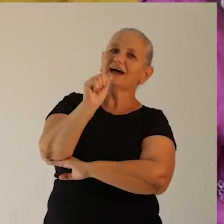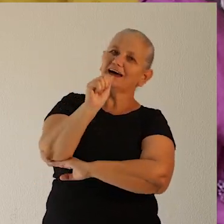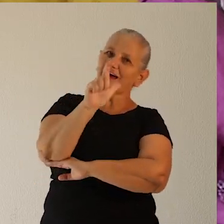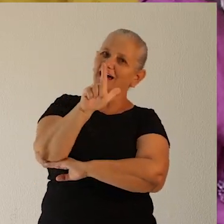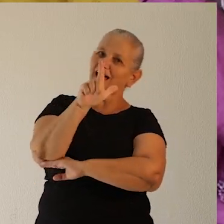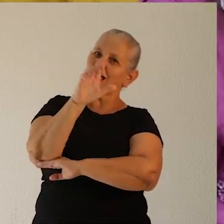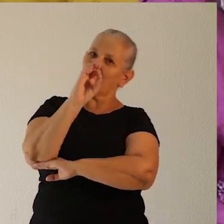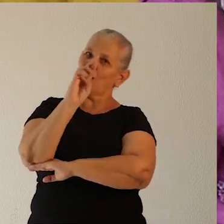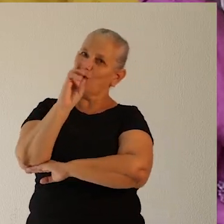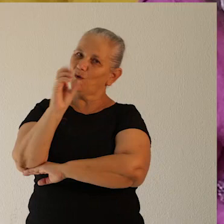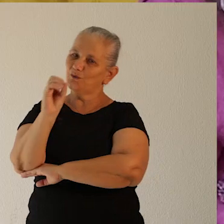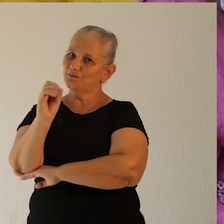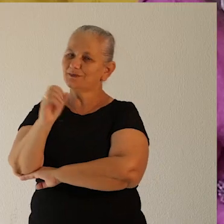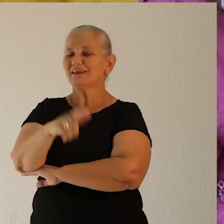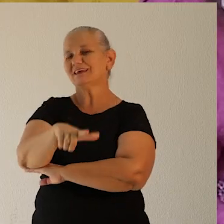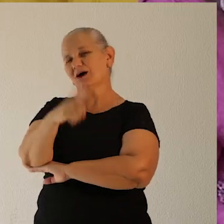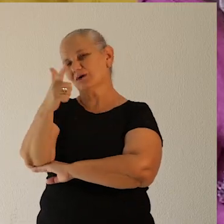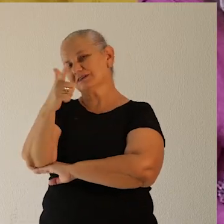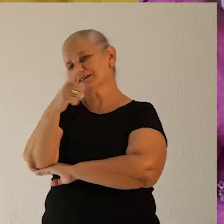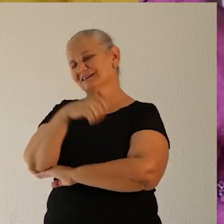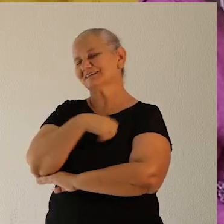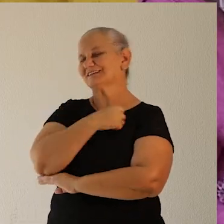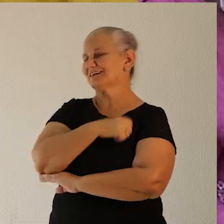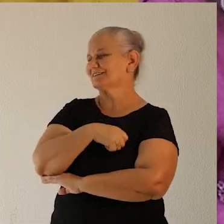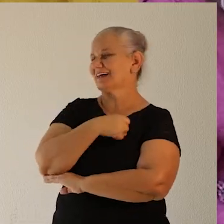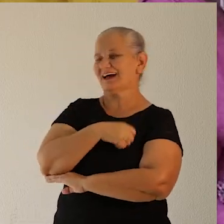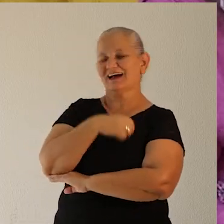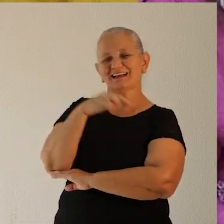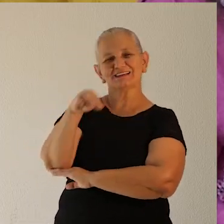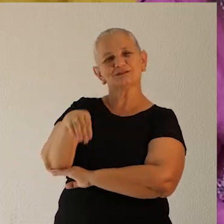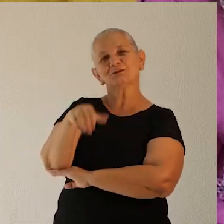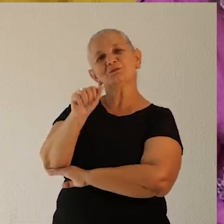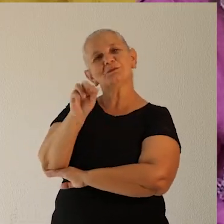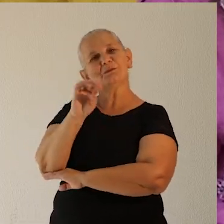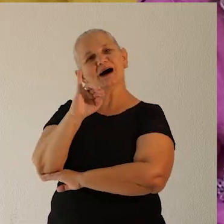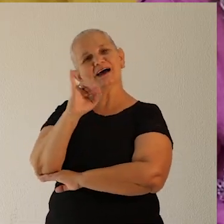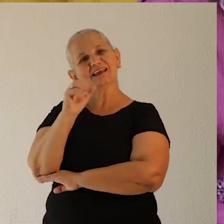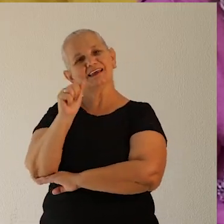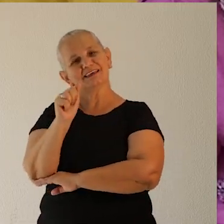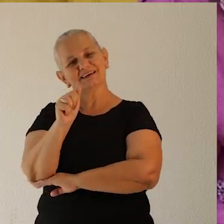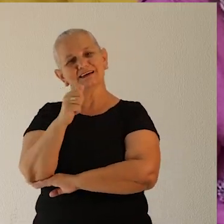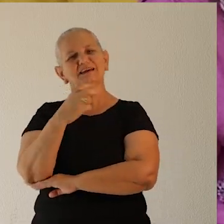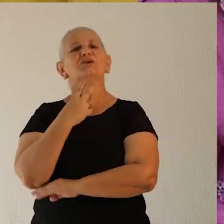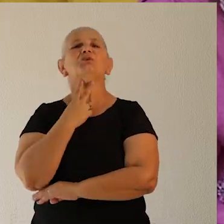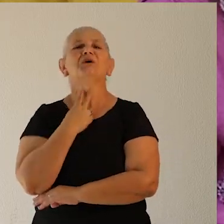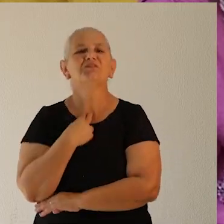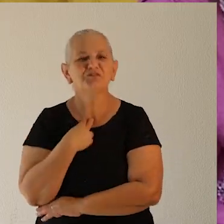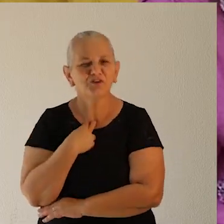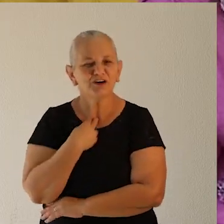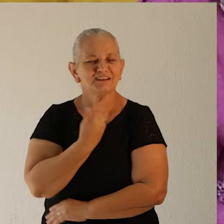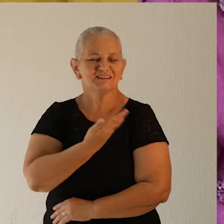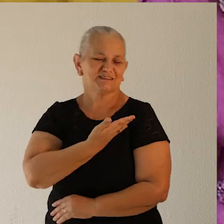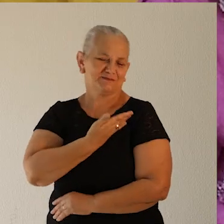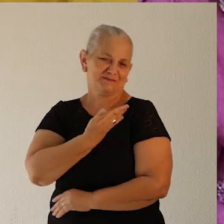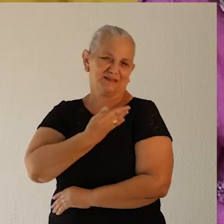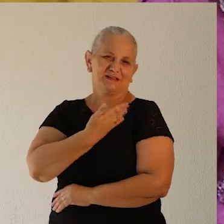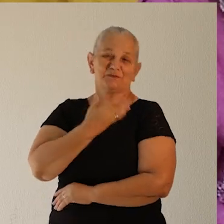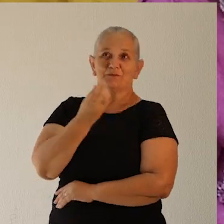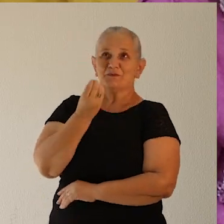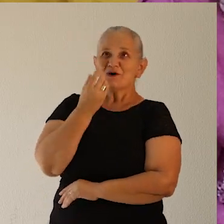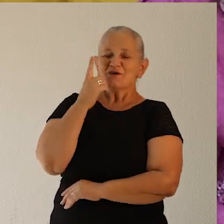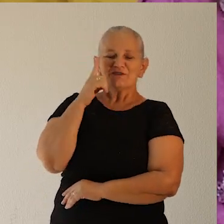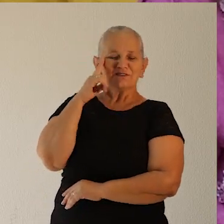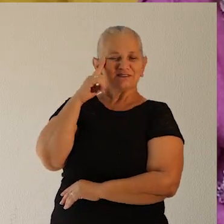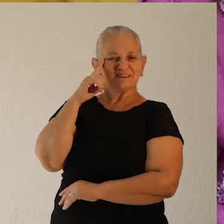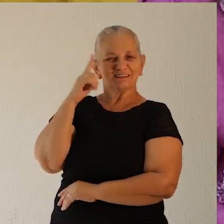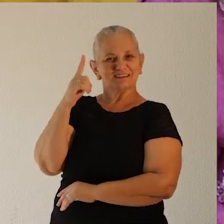a nossa profunda saudade é Maria, Maria, Maria, que dizia com voz de amizade, bom dia.